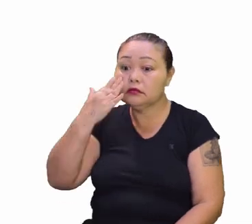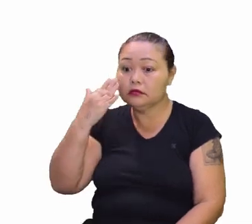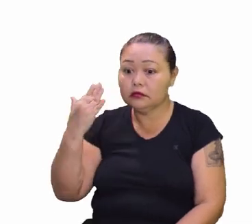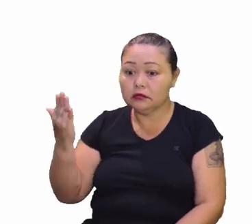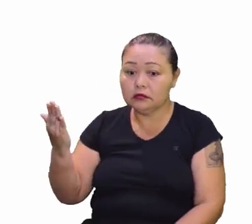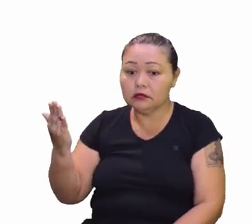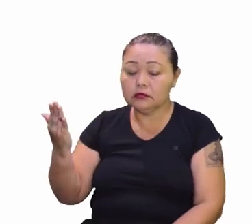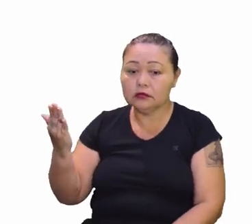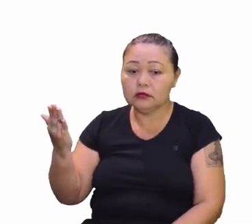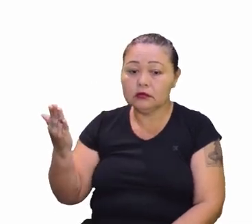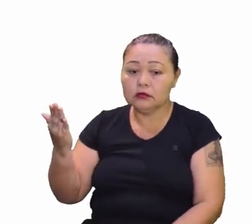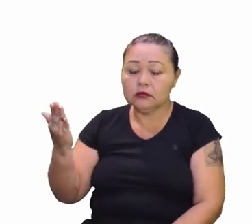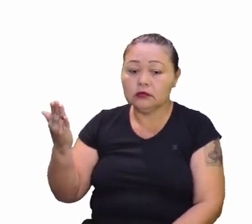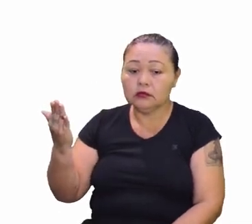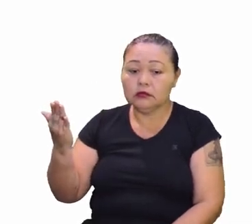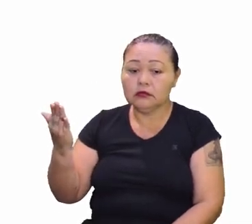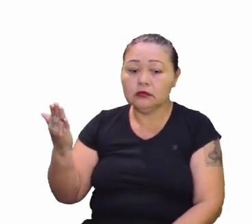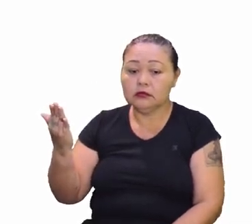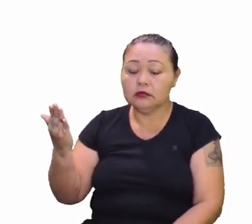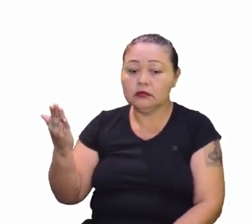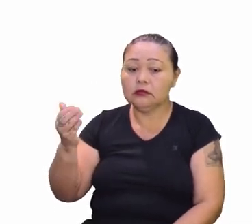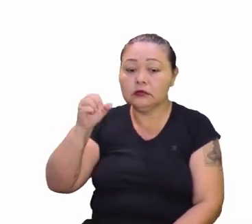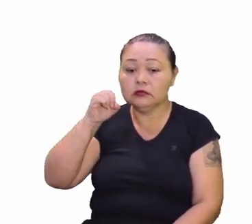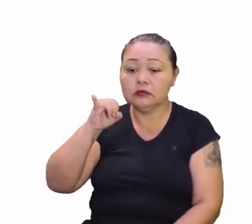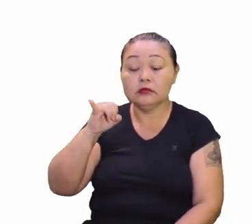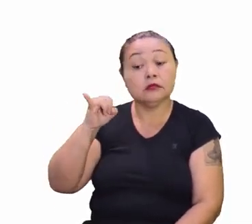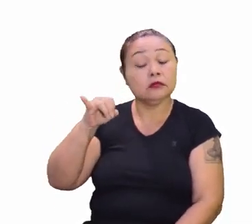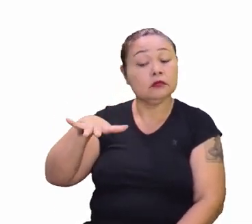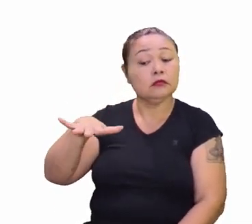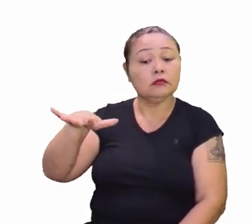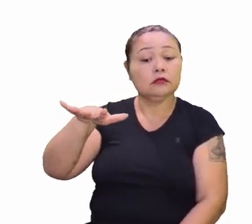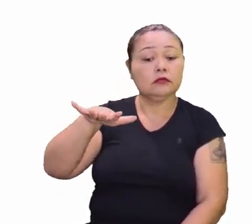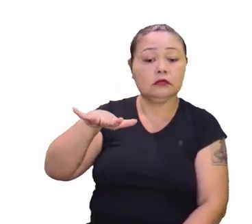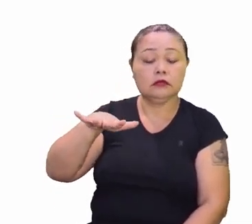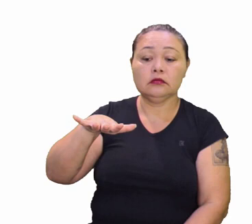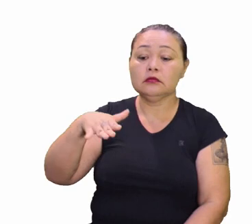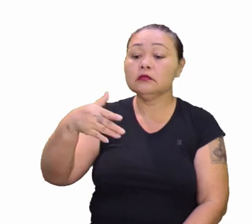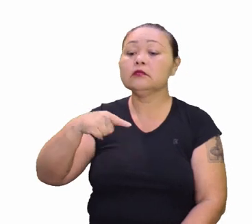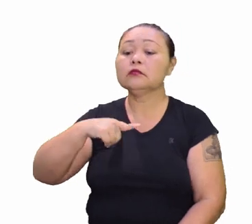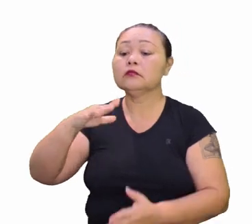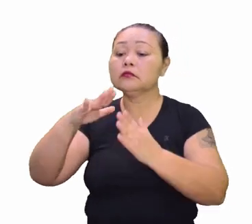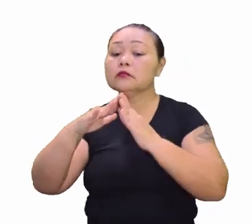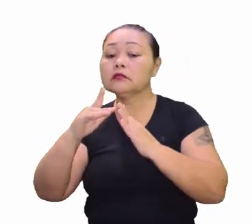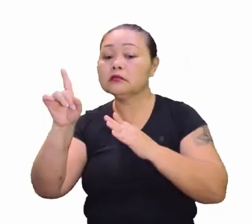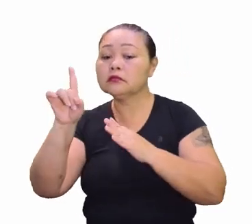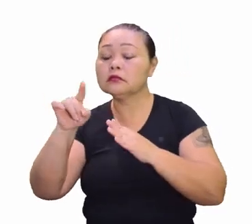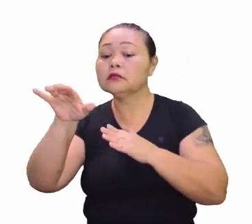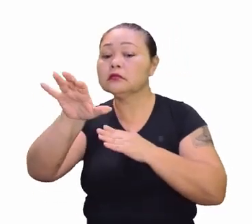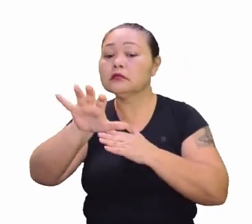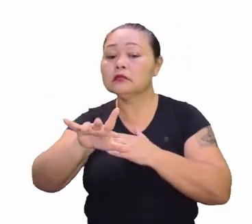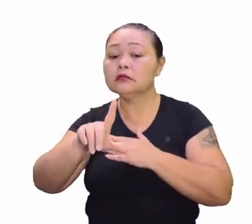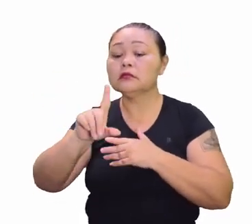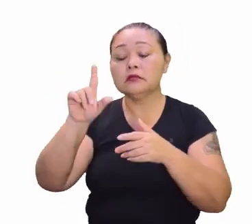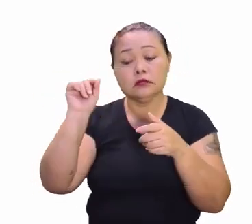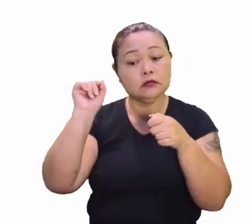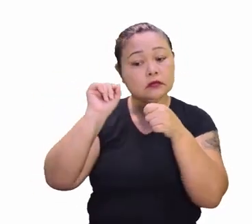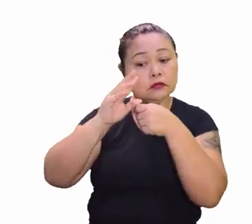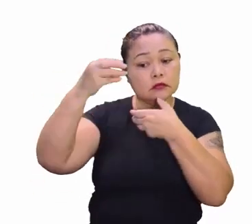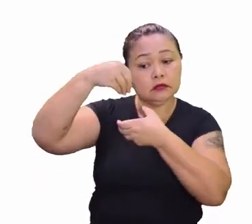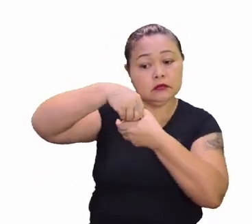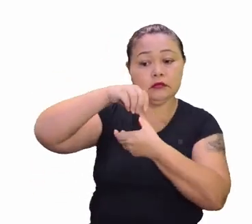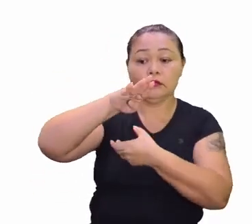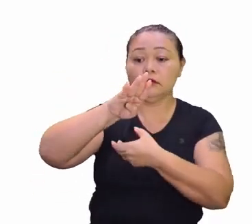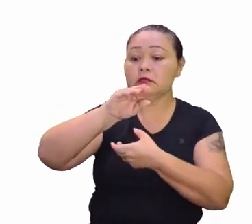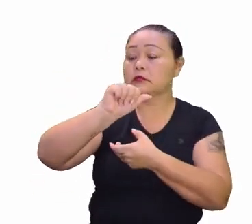Vejam aí, galera, que inclusive se você se localiza nessas regiões aí, você faz parte